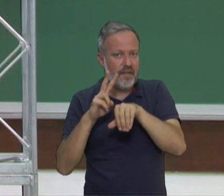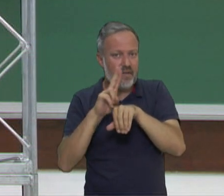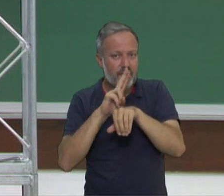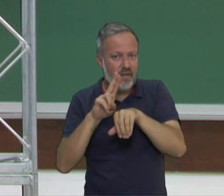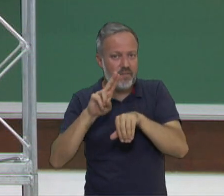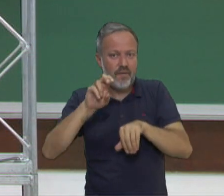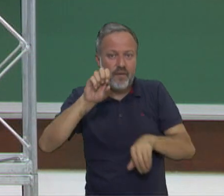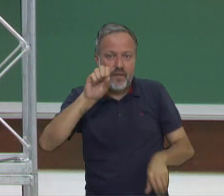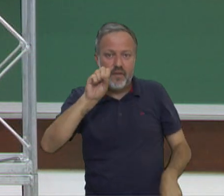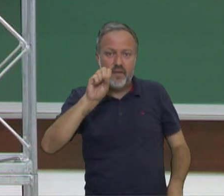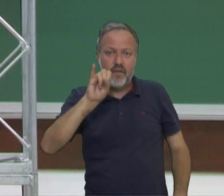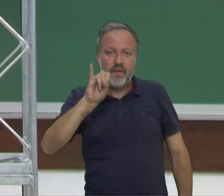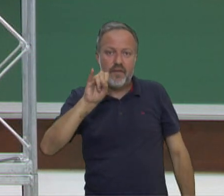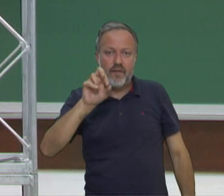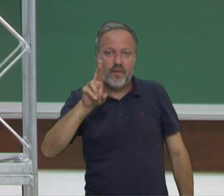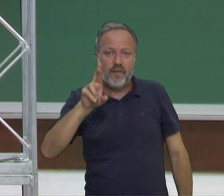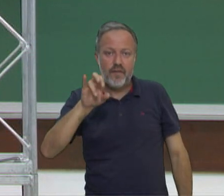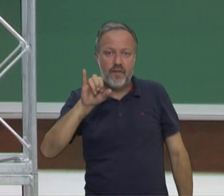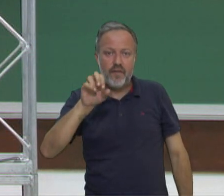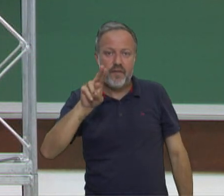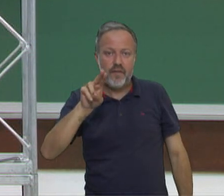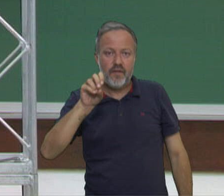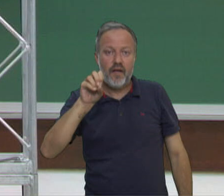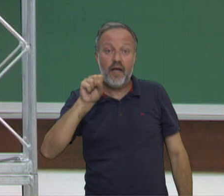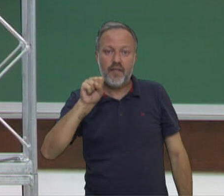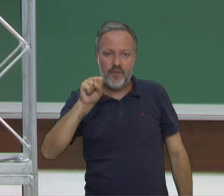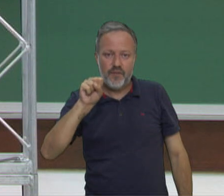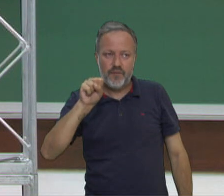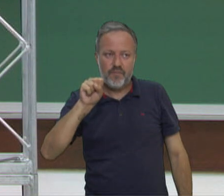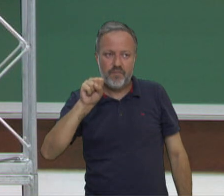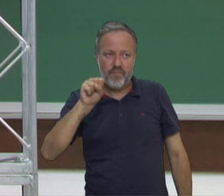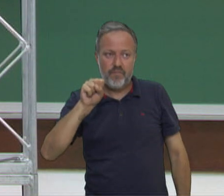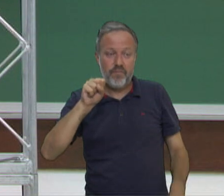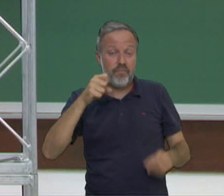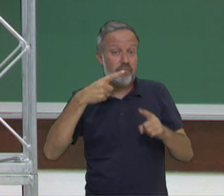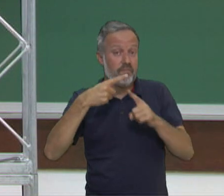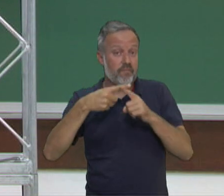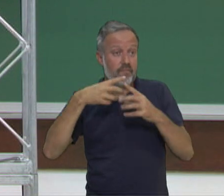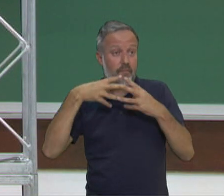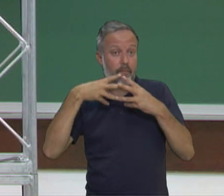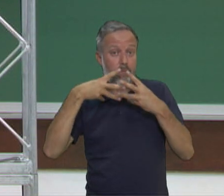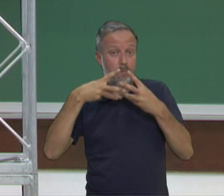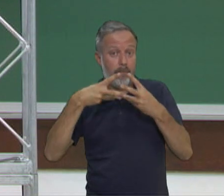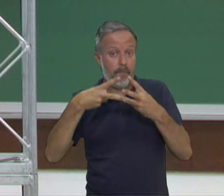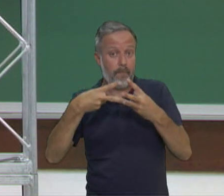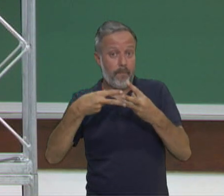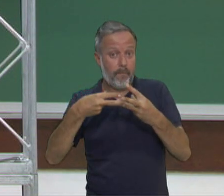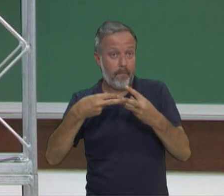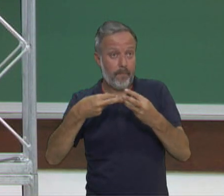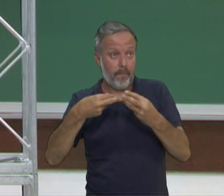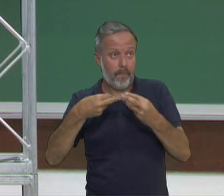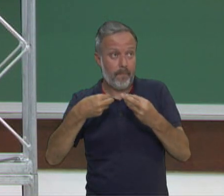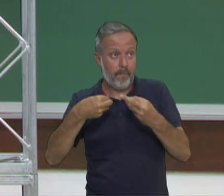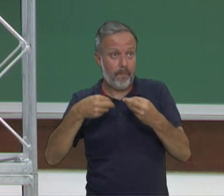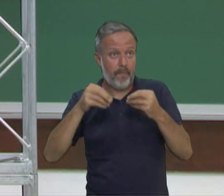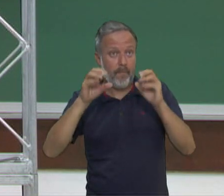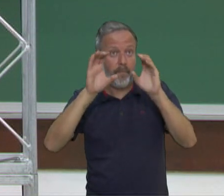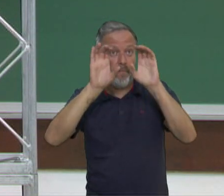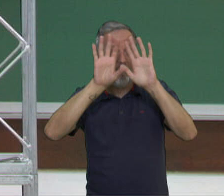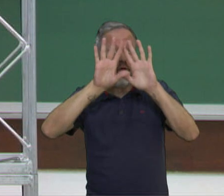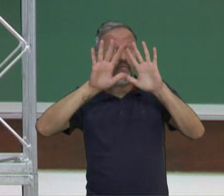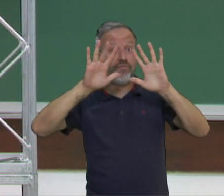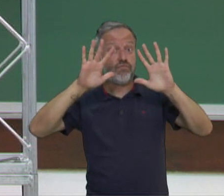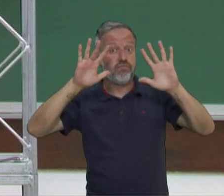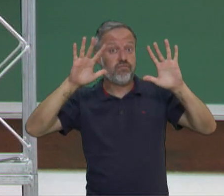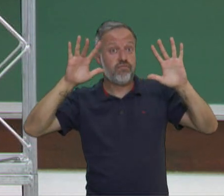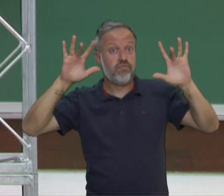do céu. Por que eu coloquei essa imagem do espaço? Porque todos os elementos foram criados lá. Quando houve aquela grande